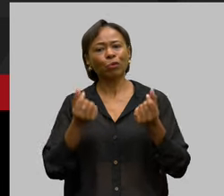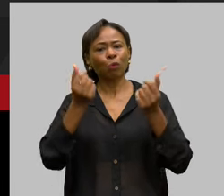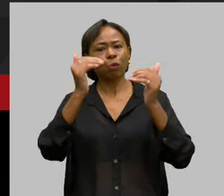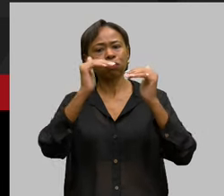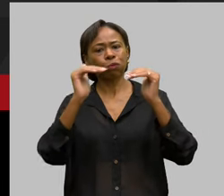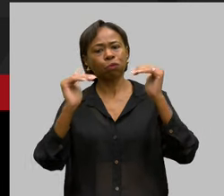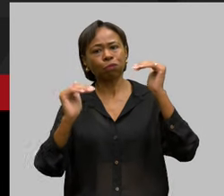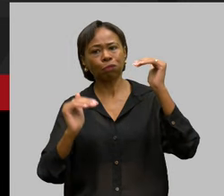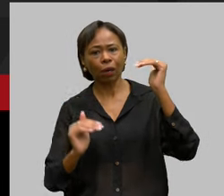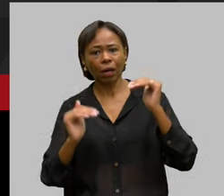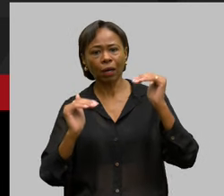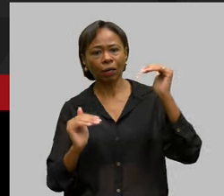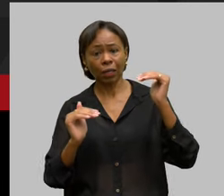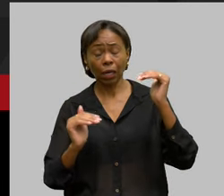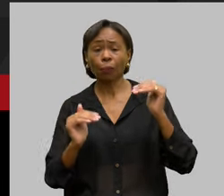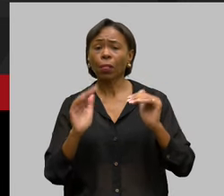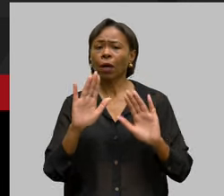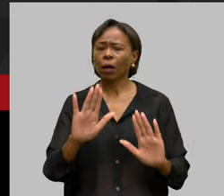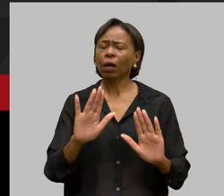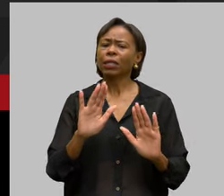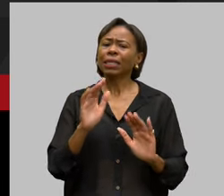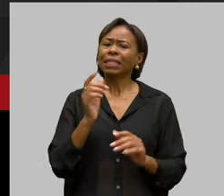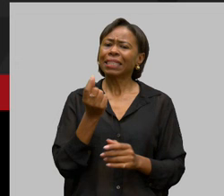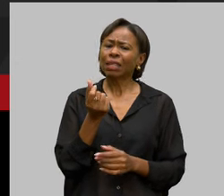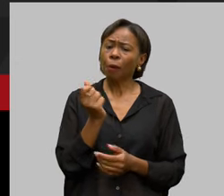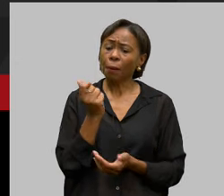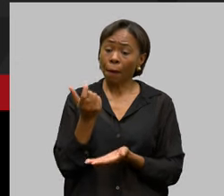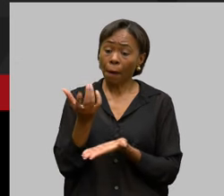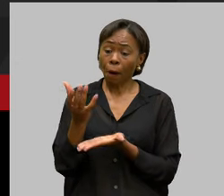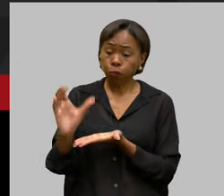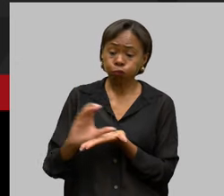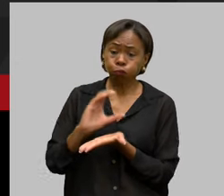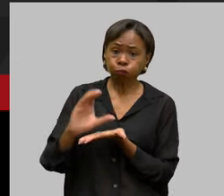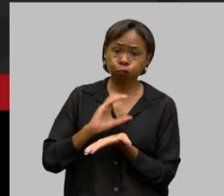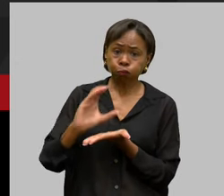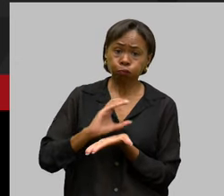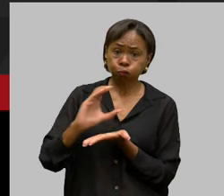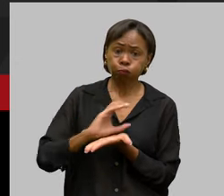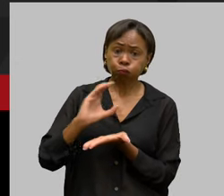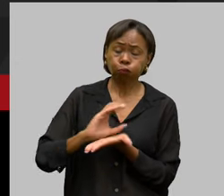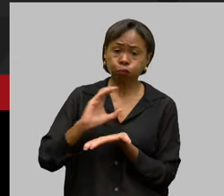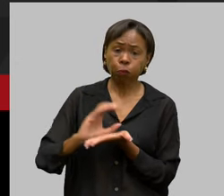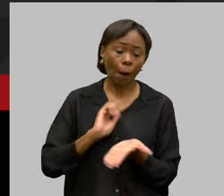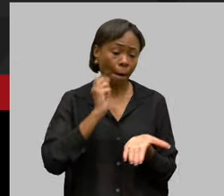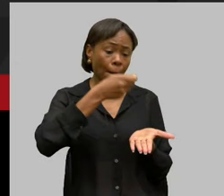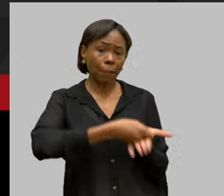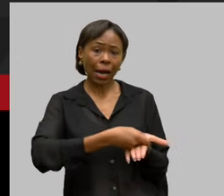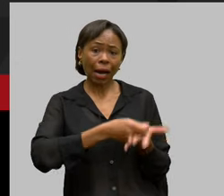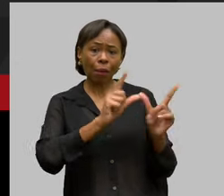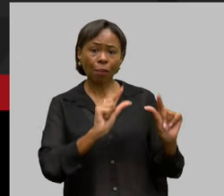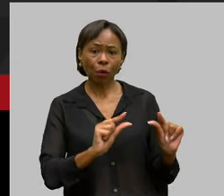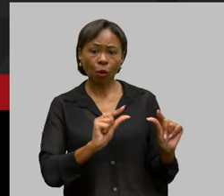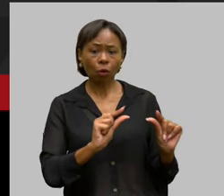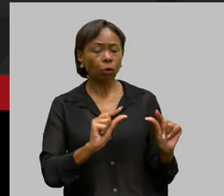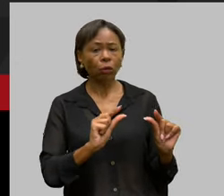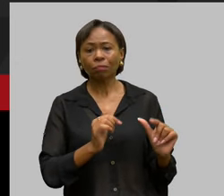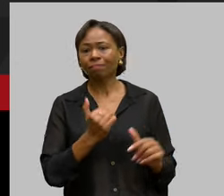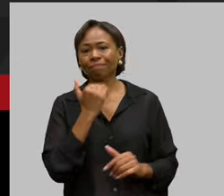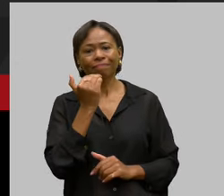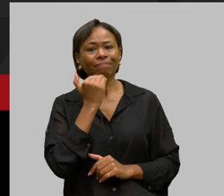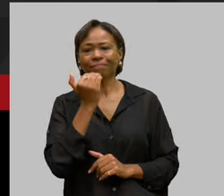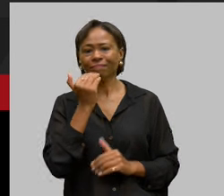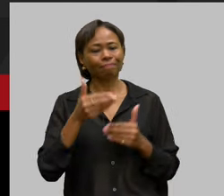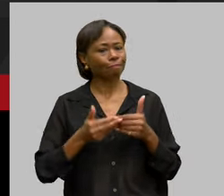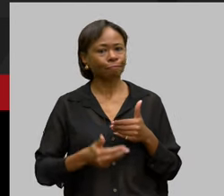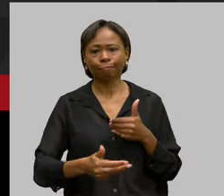dizer que por mais que eu arrecadassem mais contribuições do que pagasse de benefícios isso não seria suficiente em longo prazo chama a